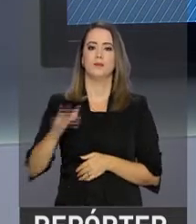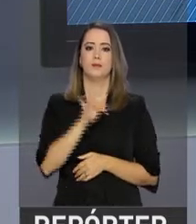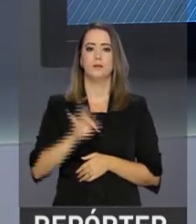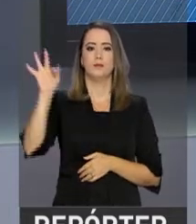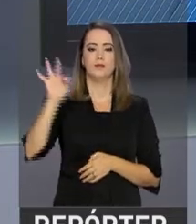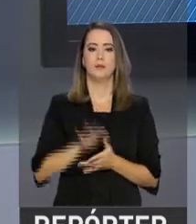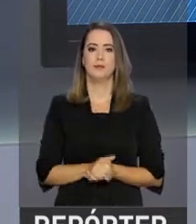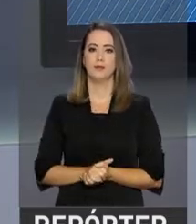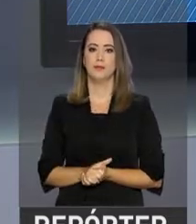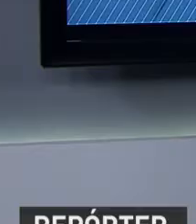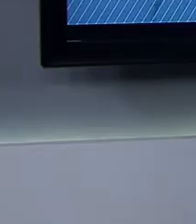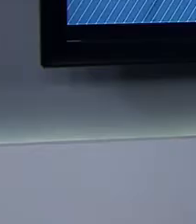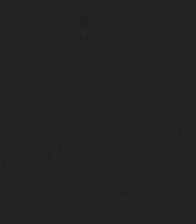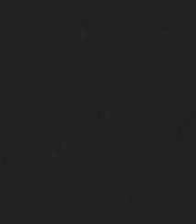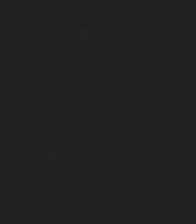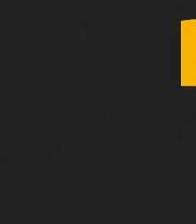do governo federal